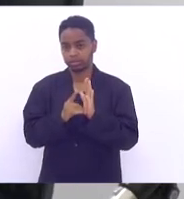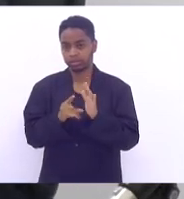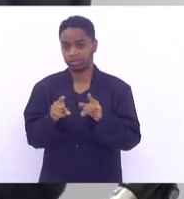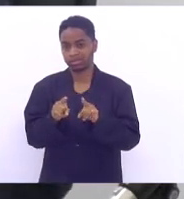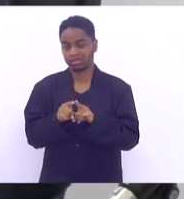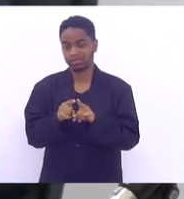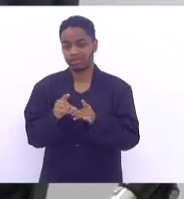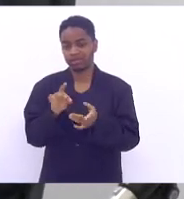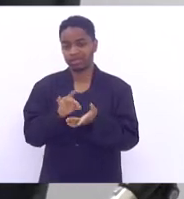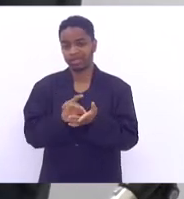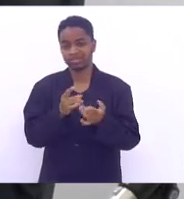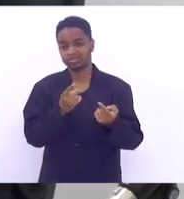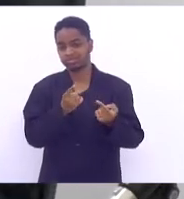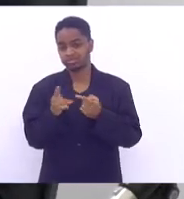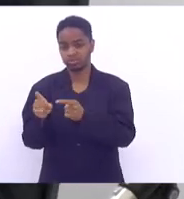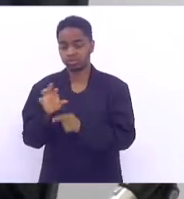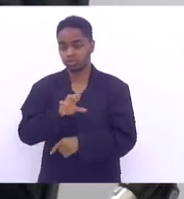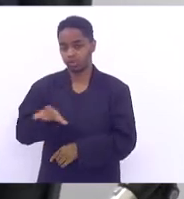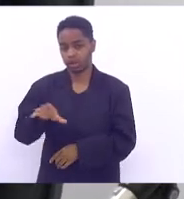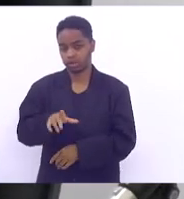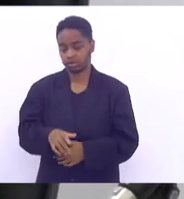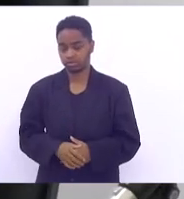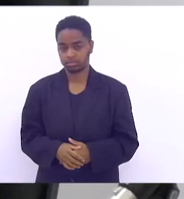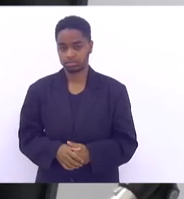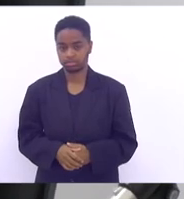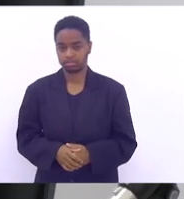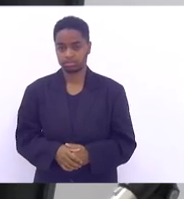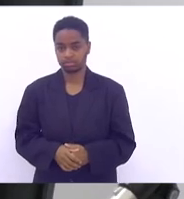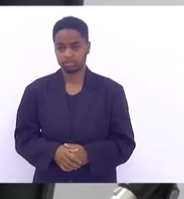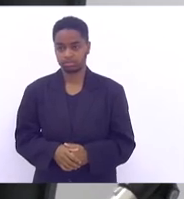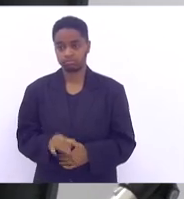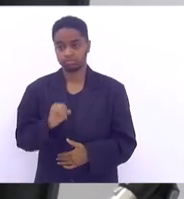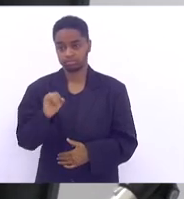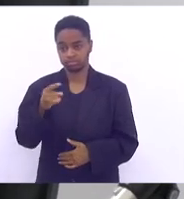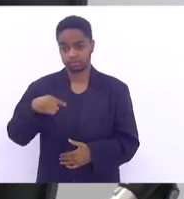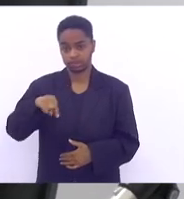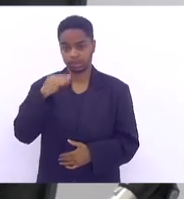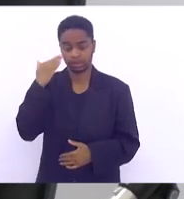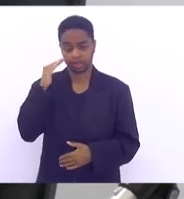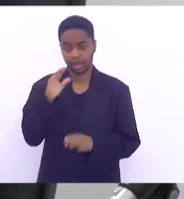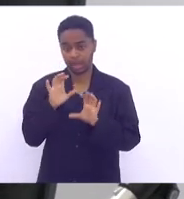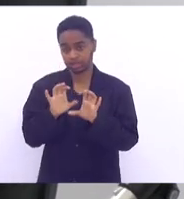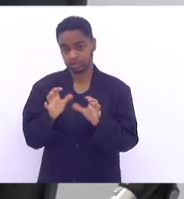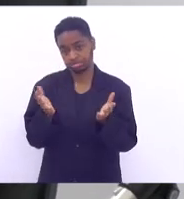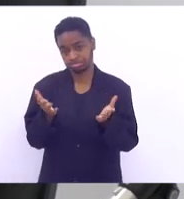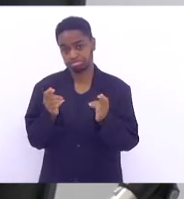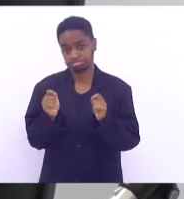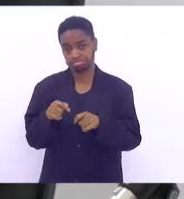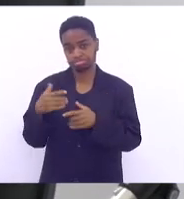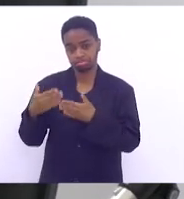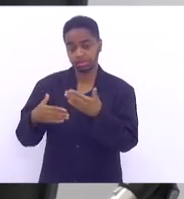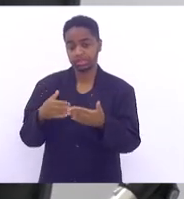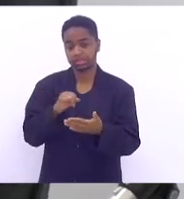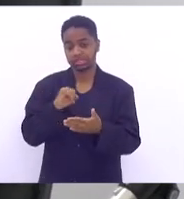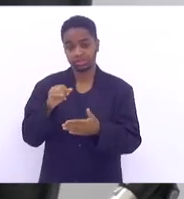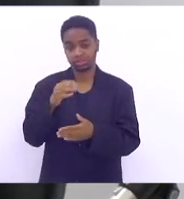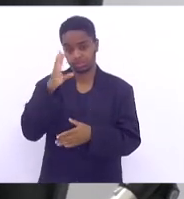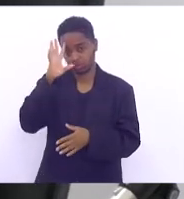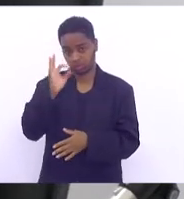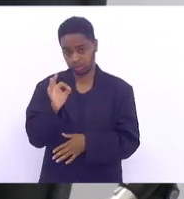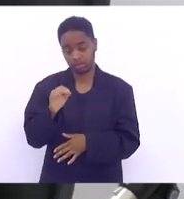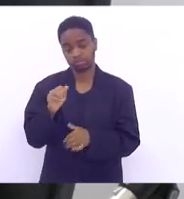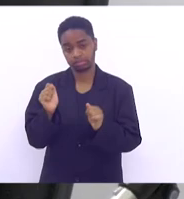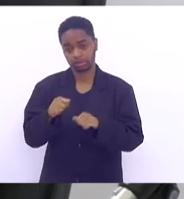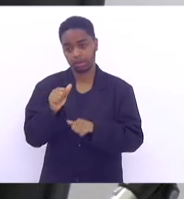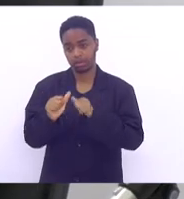é confrontante, não conflita. Se Vossa Excelência entenderem dessa forma, a gente, senão a gente altera o parecer também, mas acho que não seria